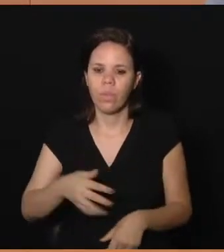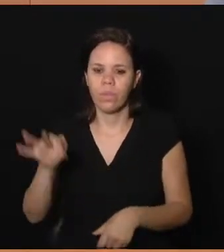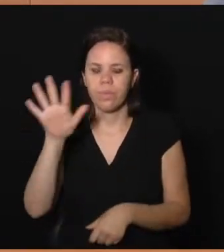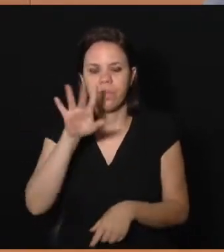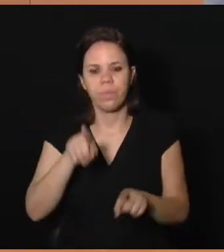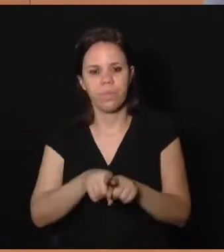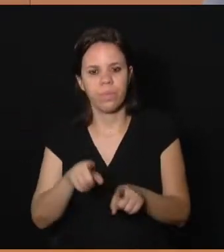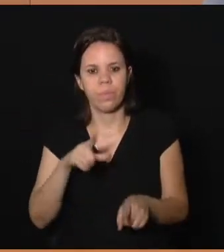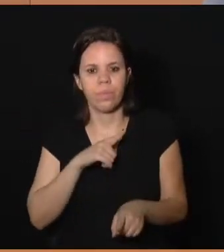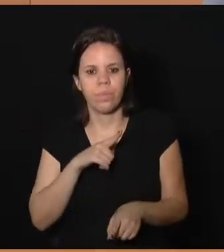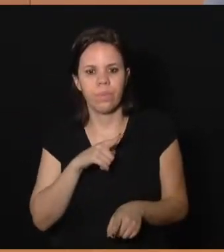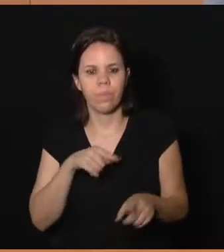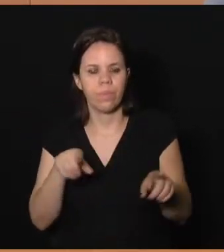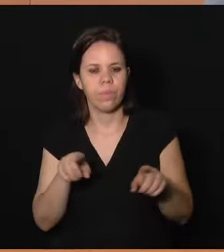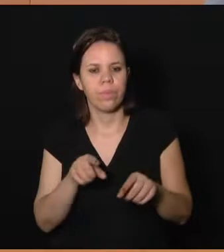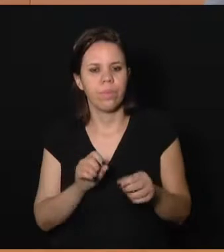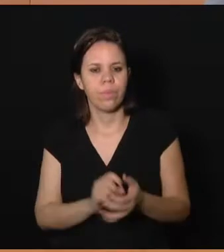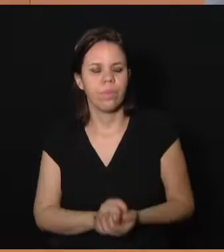apenas